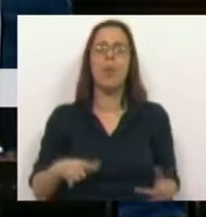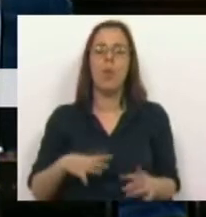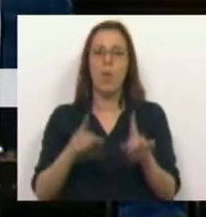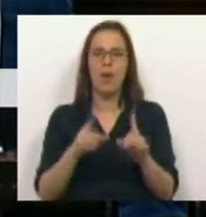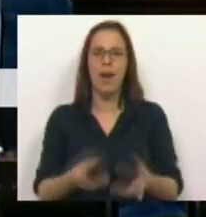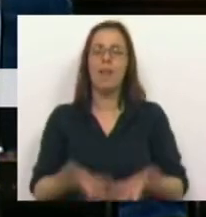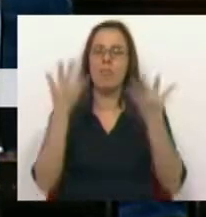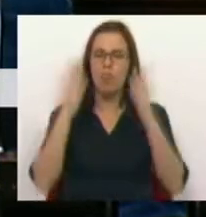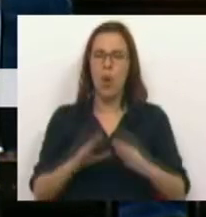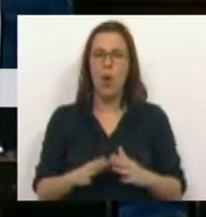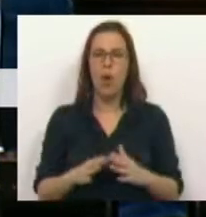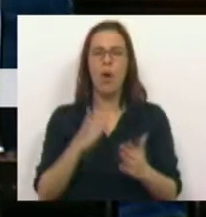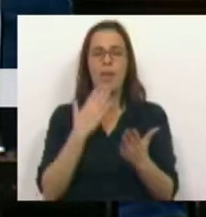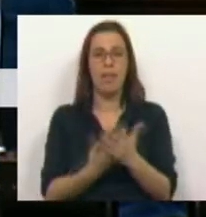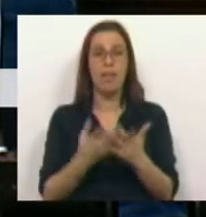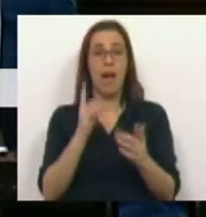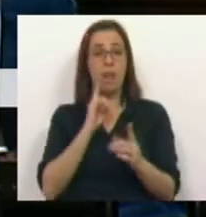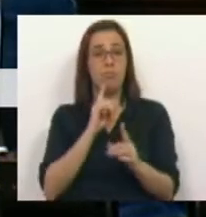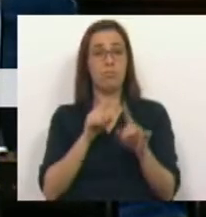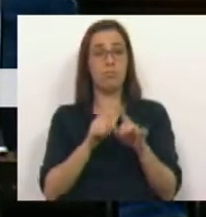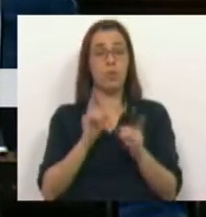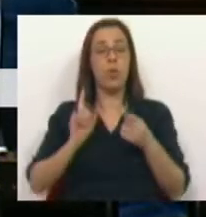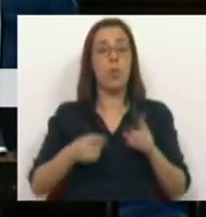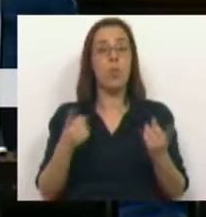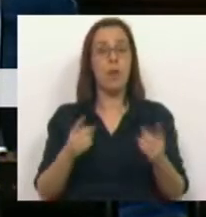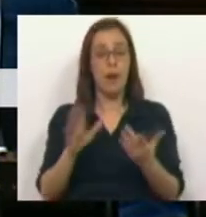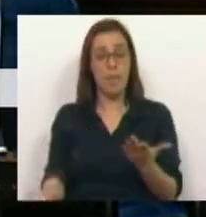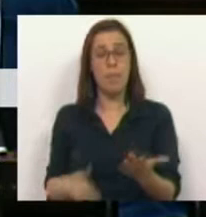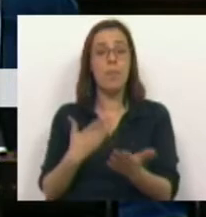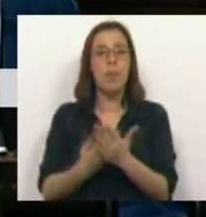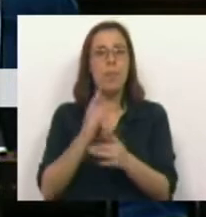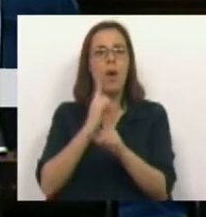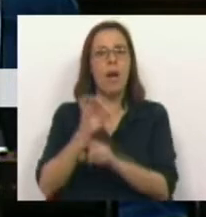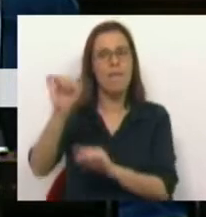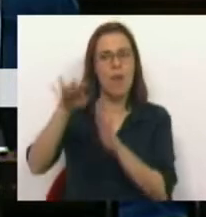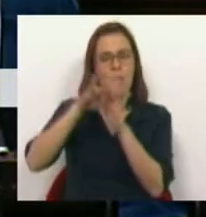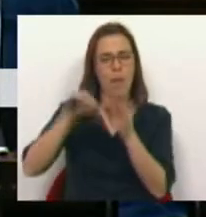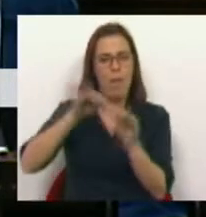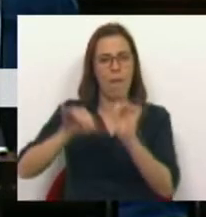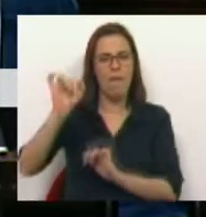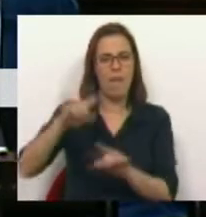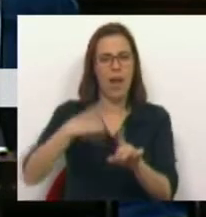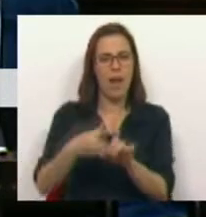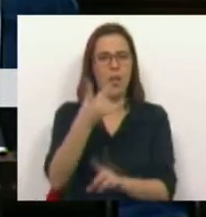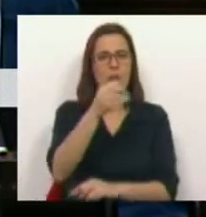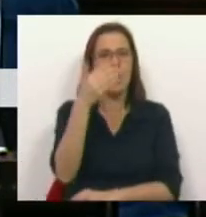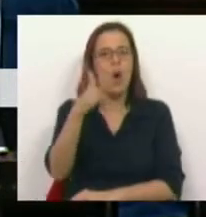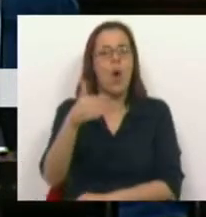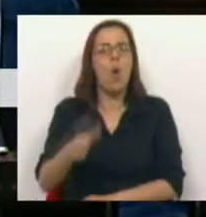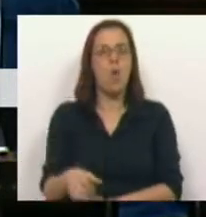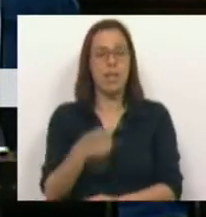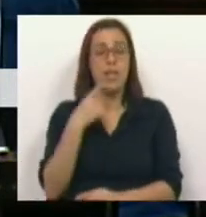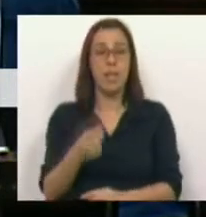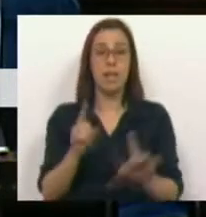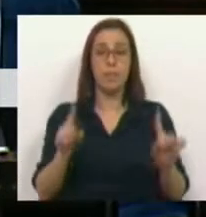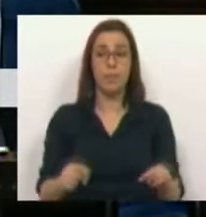querem finalmente dar uso daquela proposta que tinham no seu programa eleitoral em 2011, que